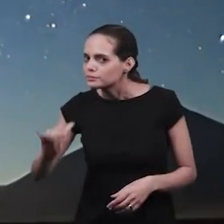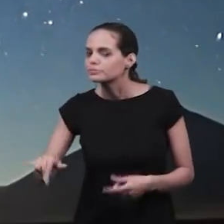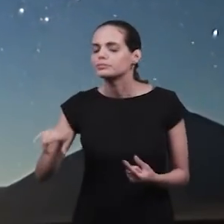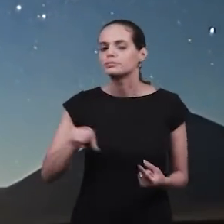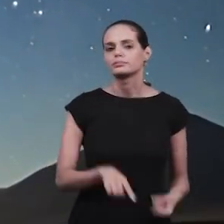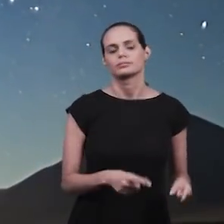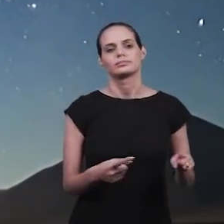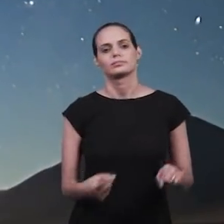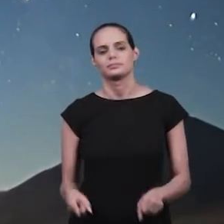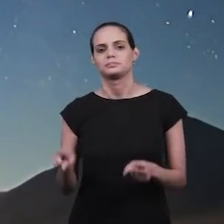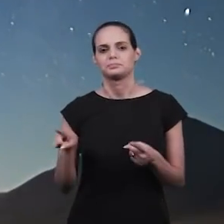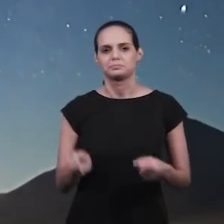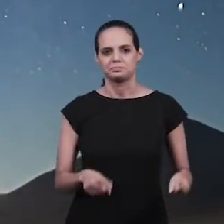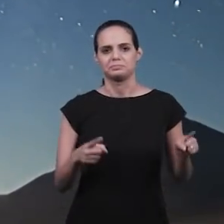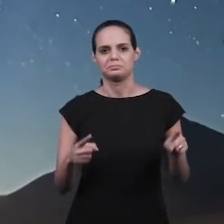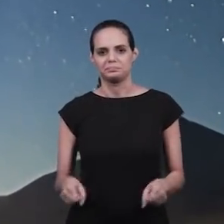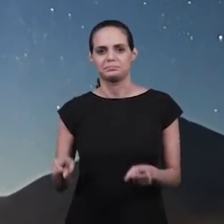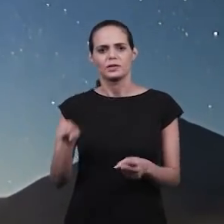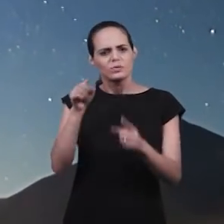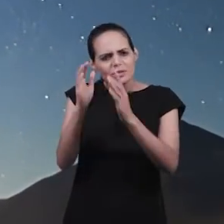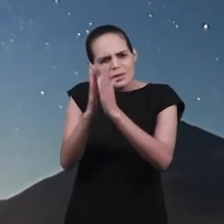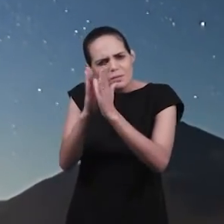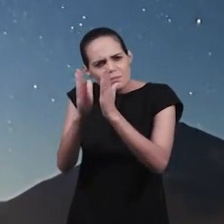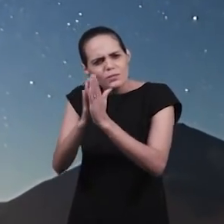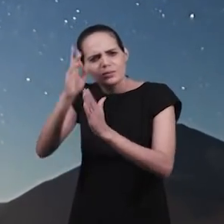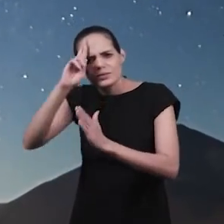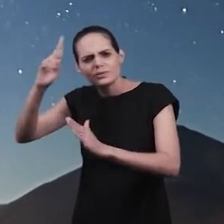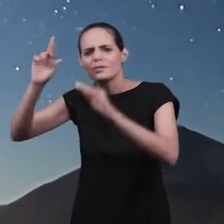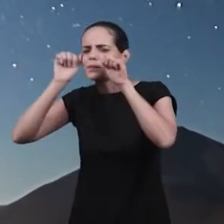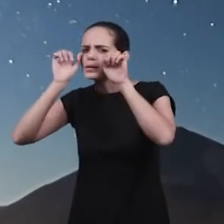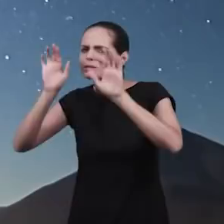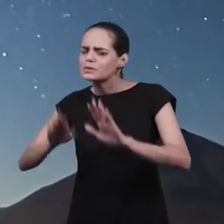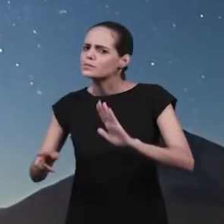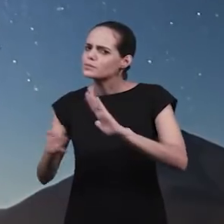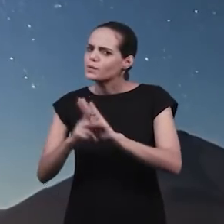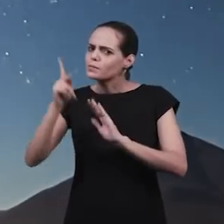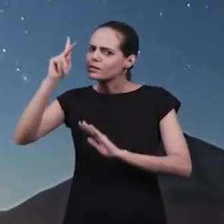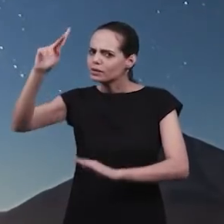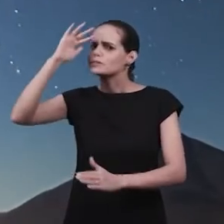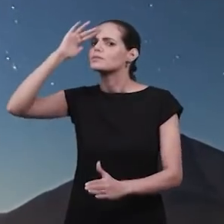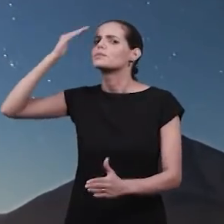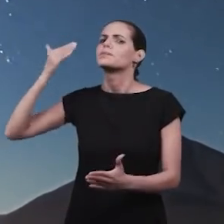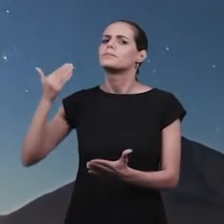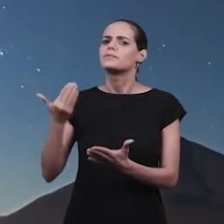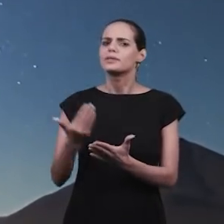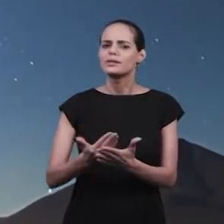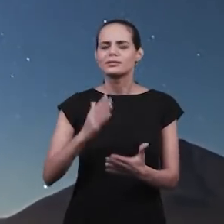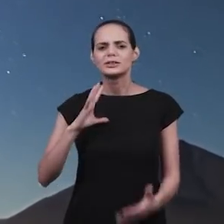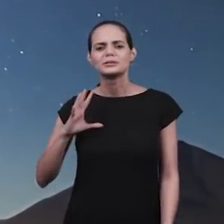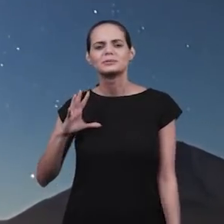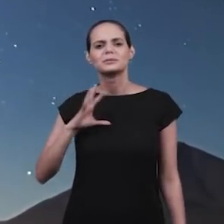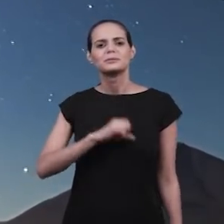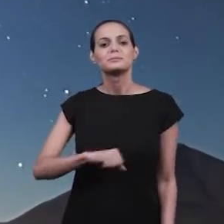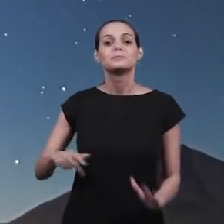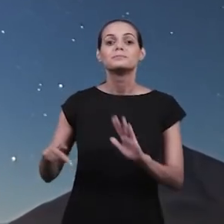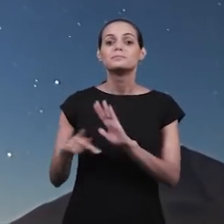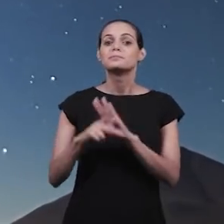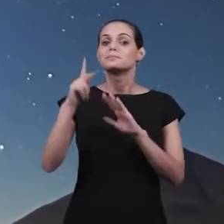o reino de Deus. Oh, buscai as bênçãos do